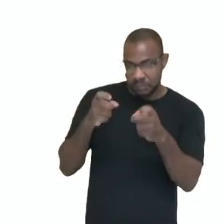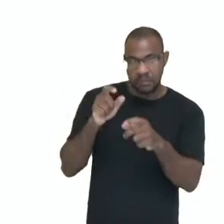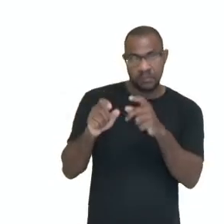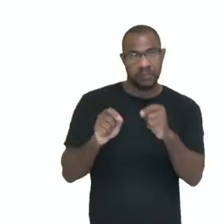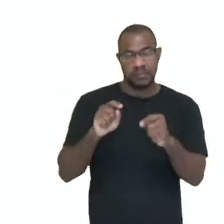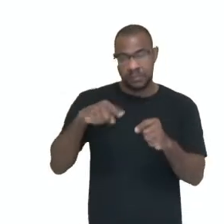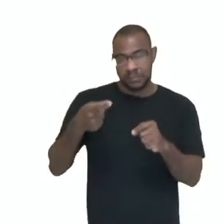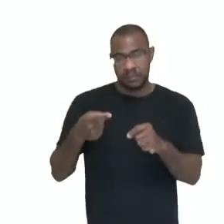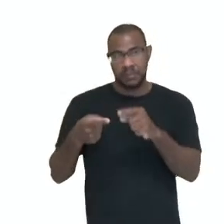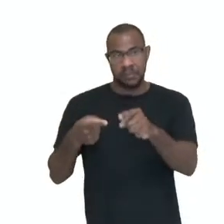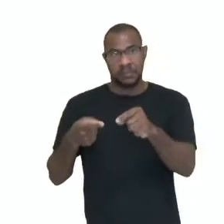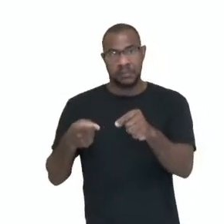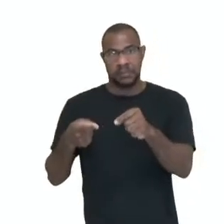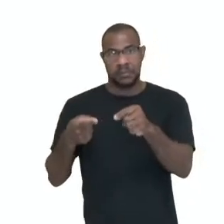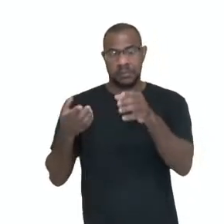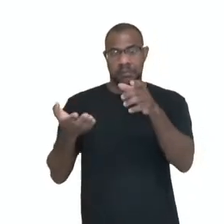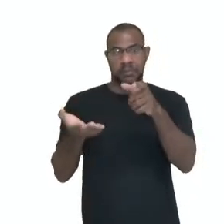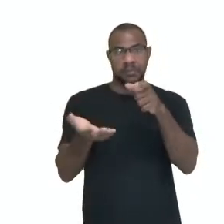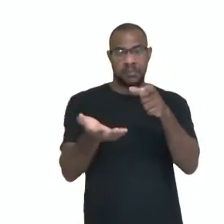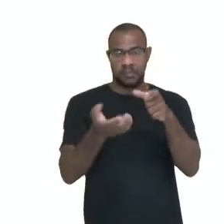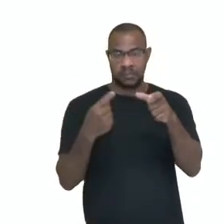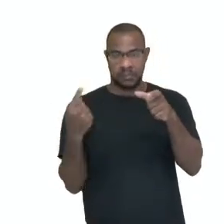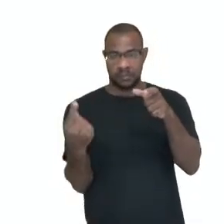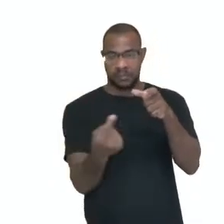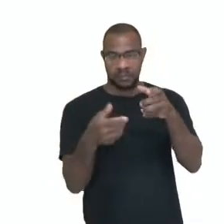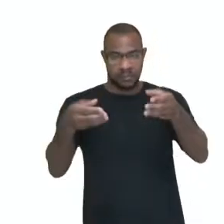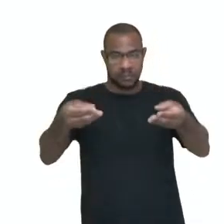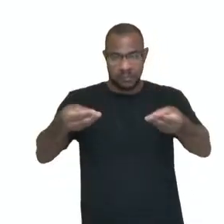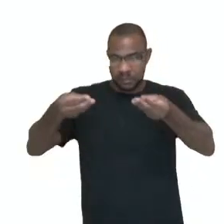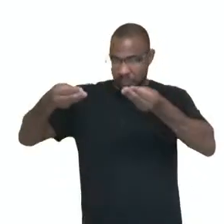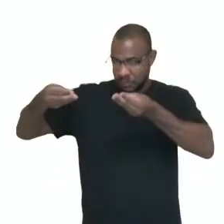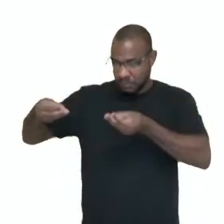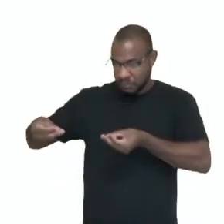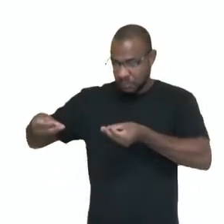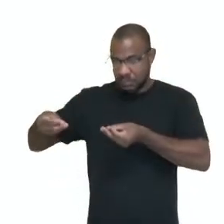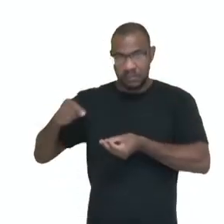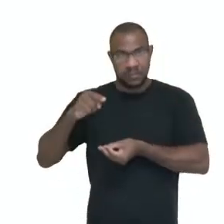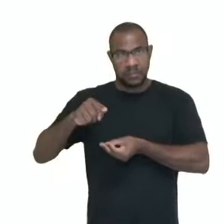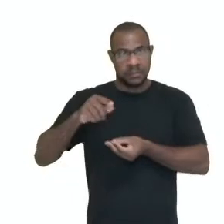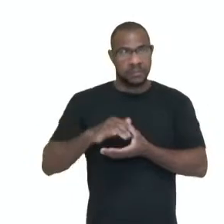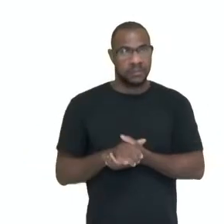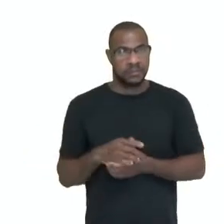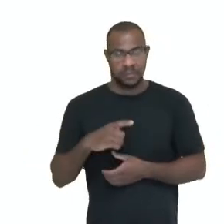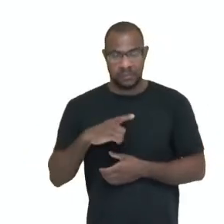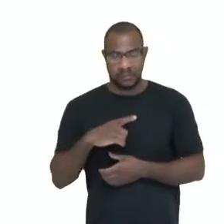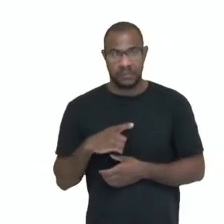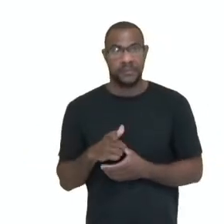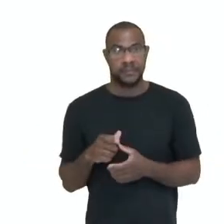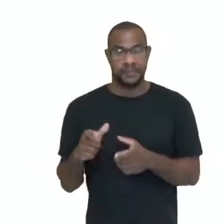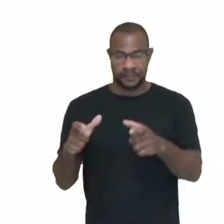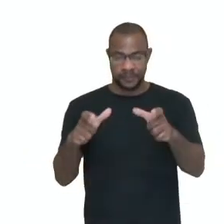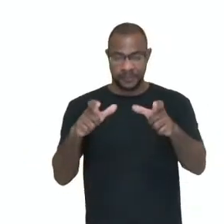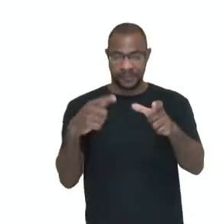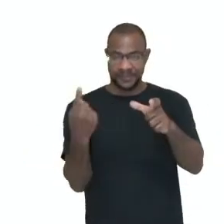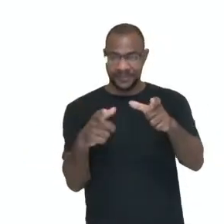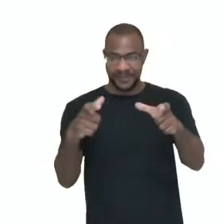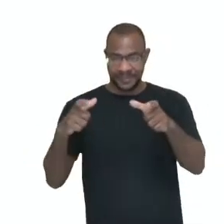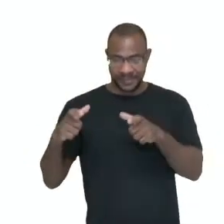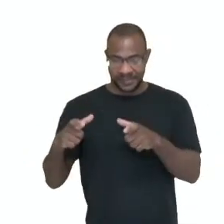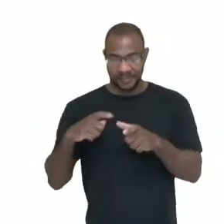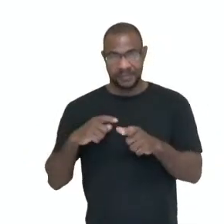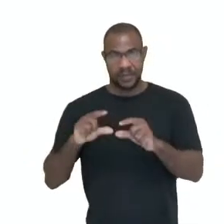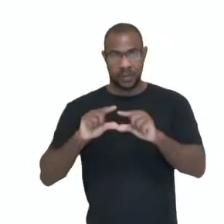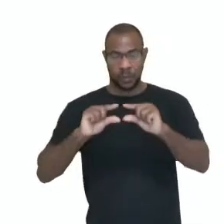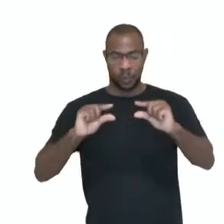seguida retirou a sua plataforma giratória. No seu lugar colocou uma travessa refratária com uma camada grossa